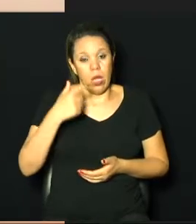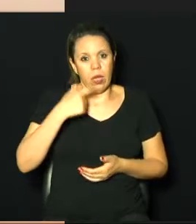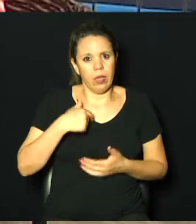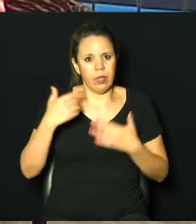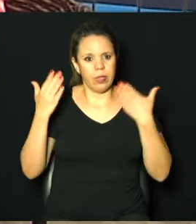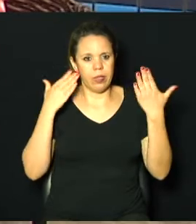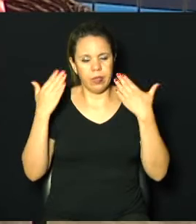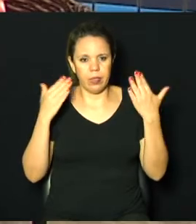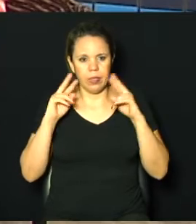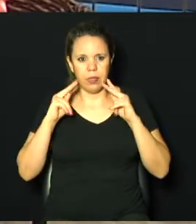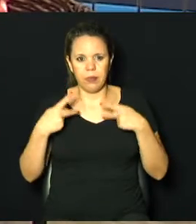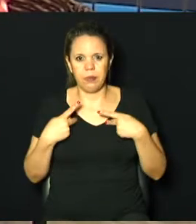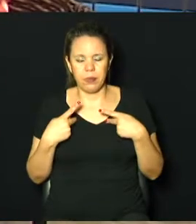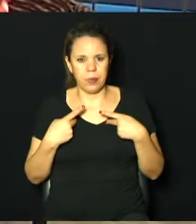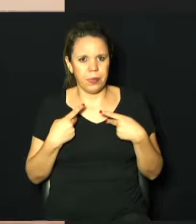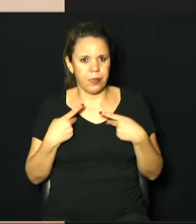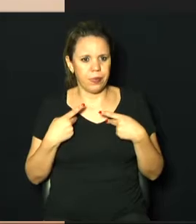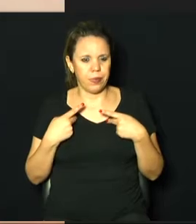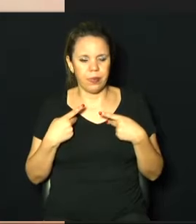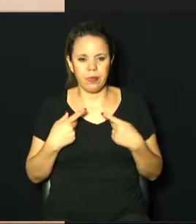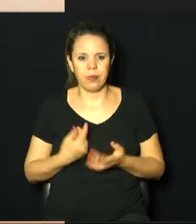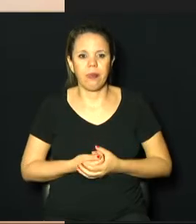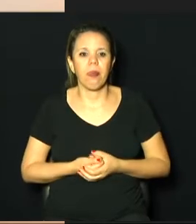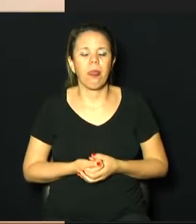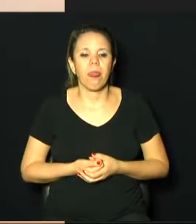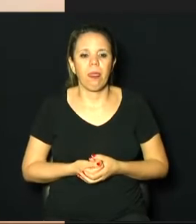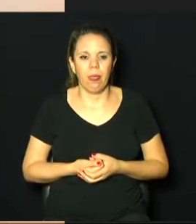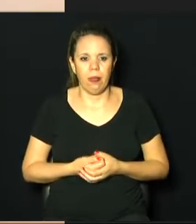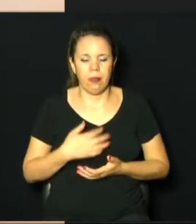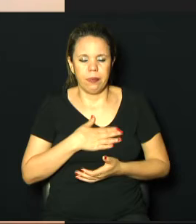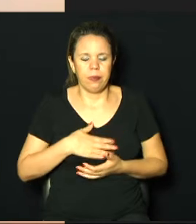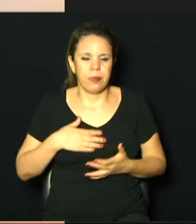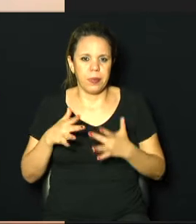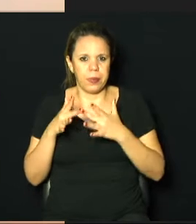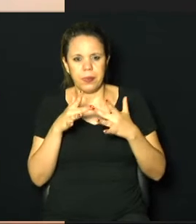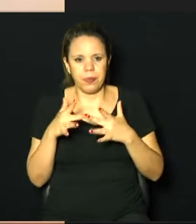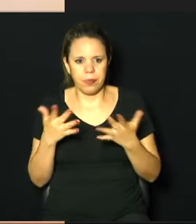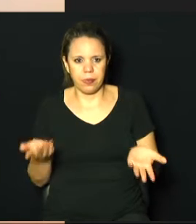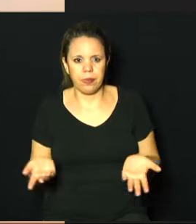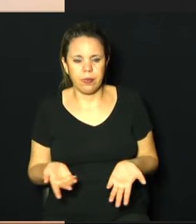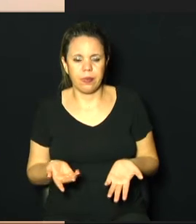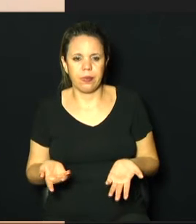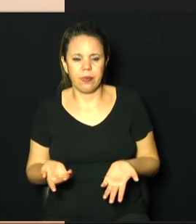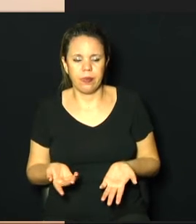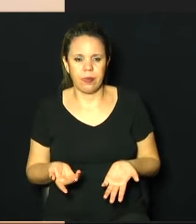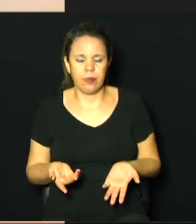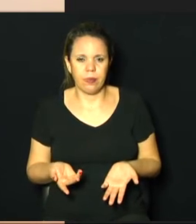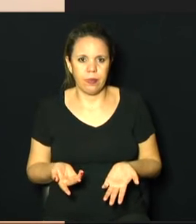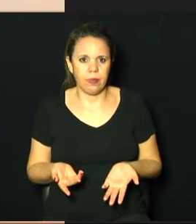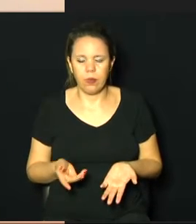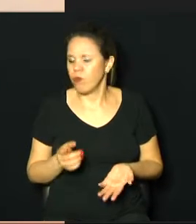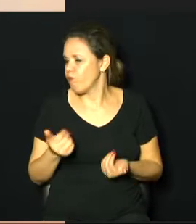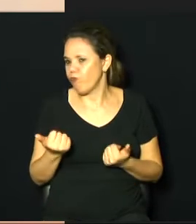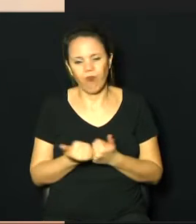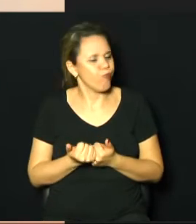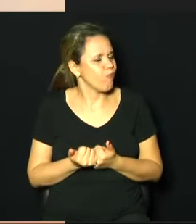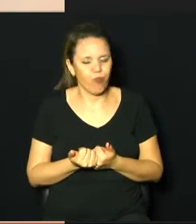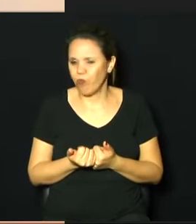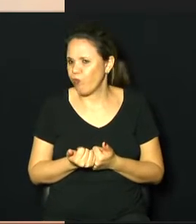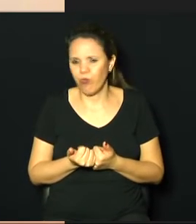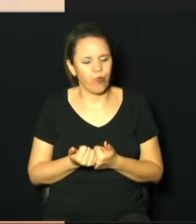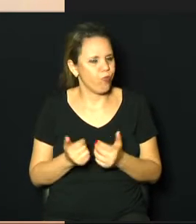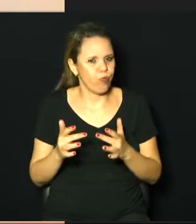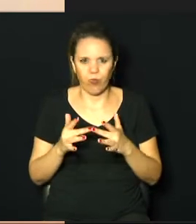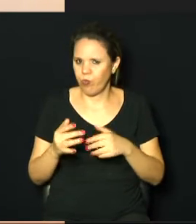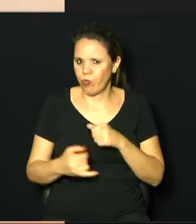psicólogo humanista, eu sou humanista, eu gosto do contato, né? Então, não substitui, mas ele